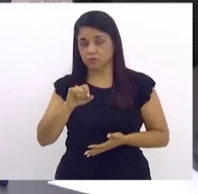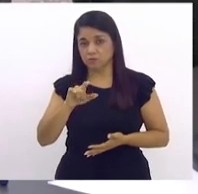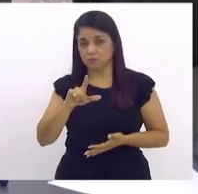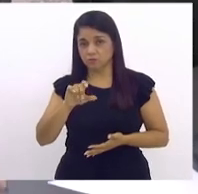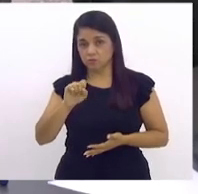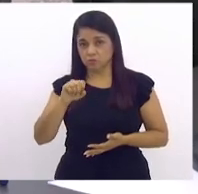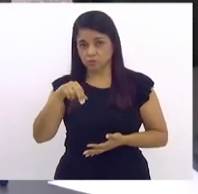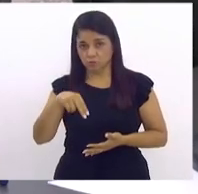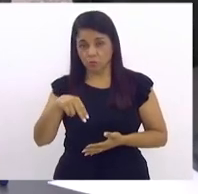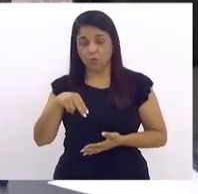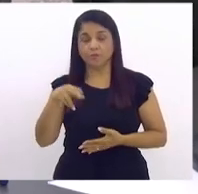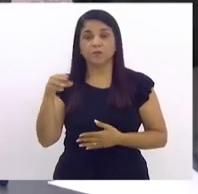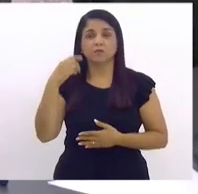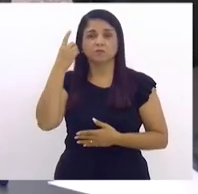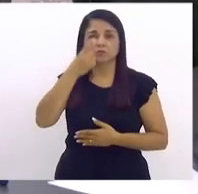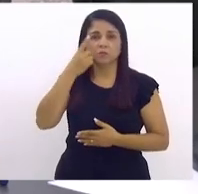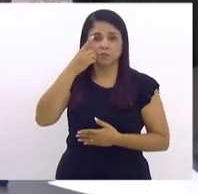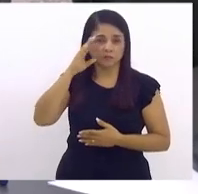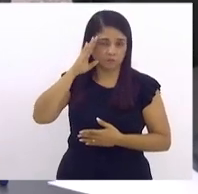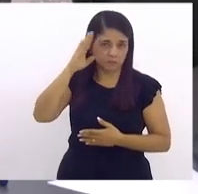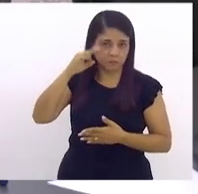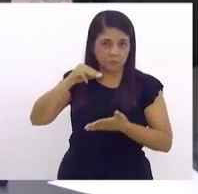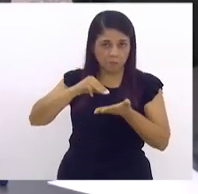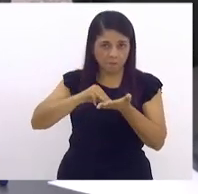deputados, principalmente os membros da CCJ, possam se